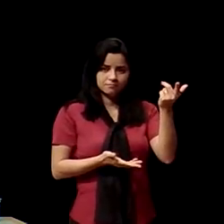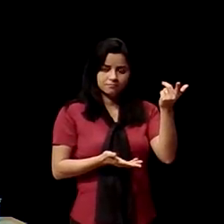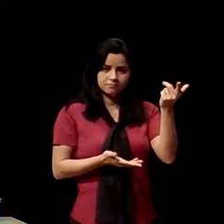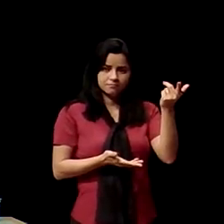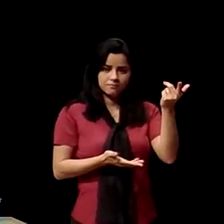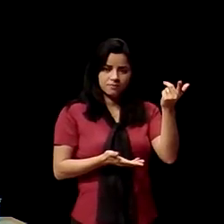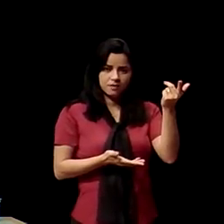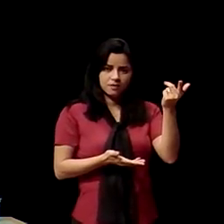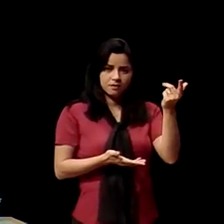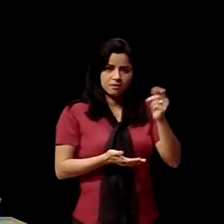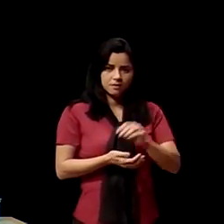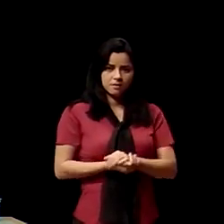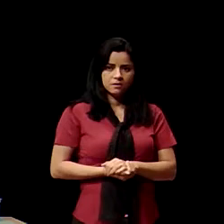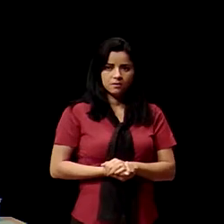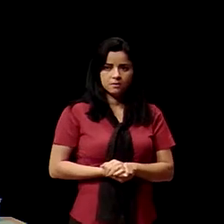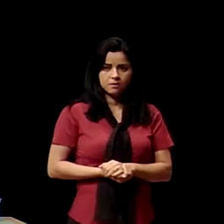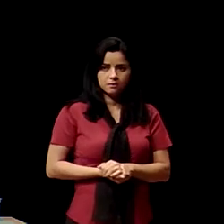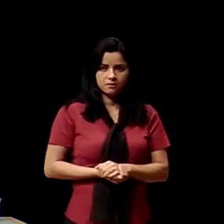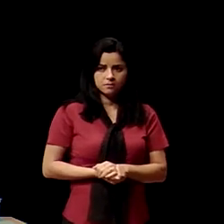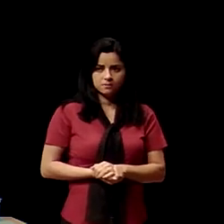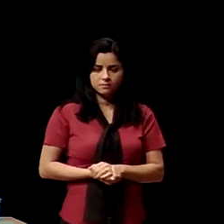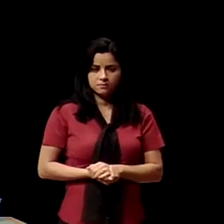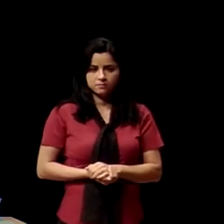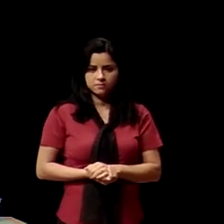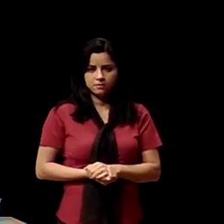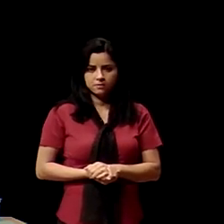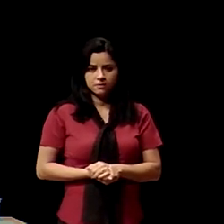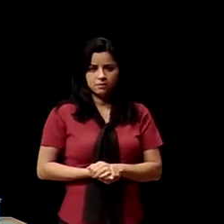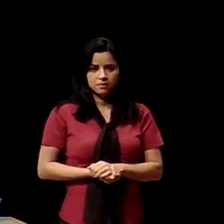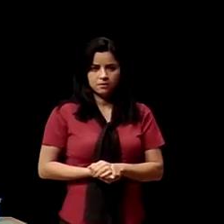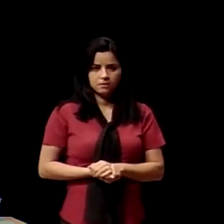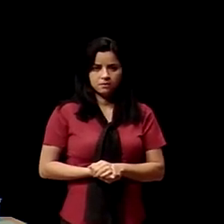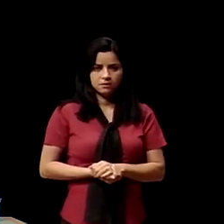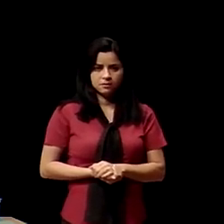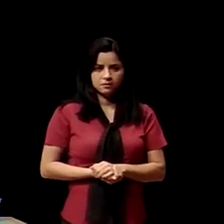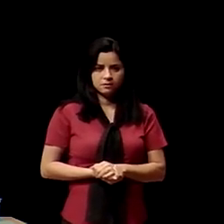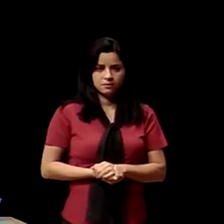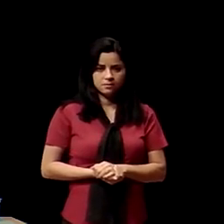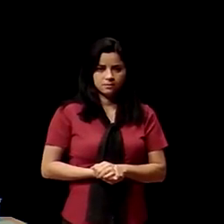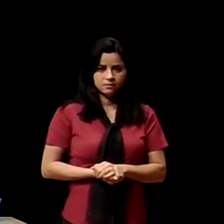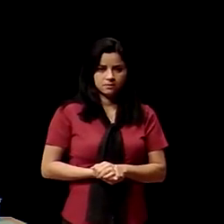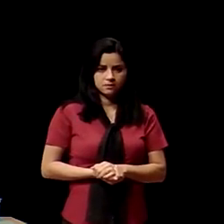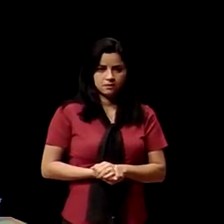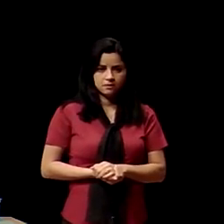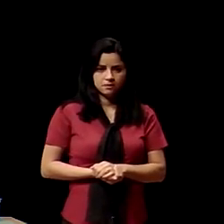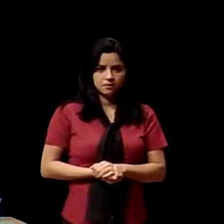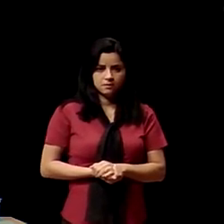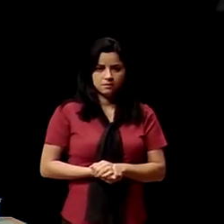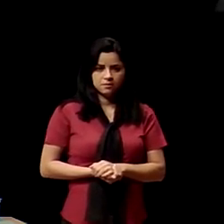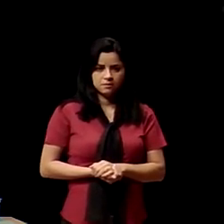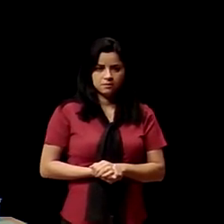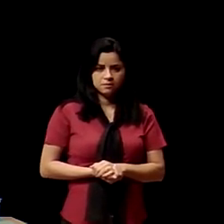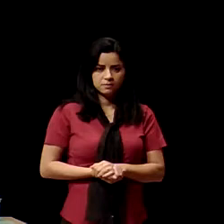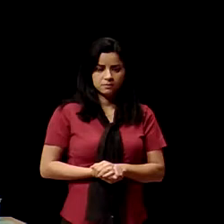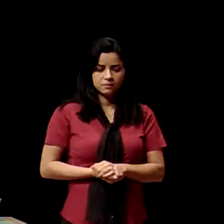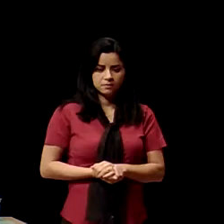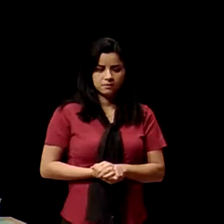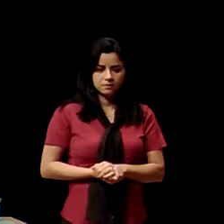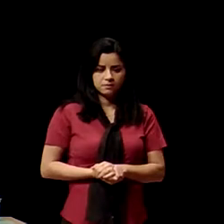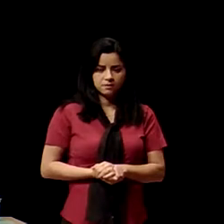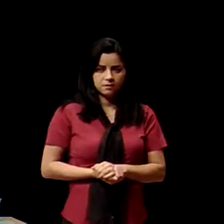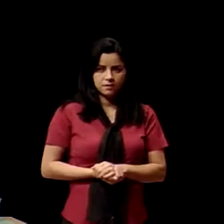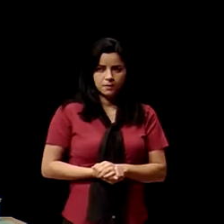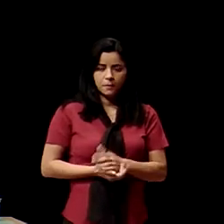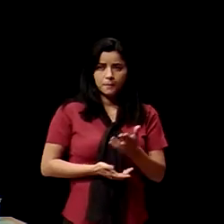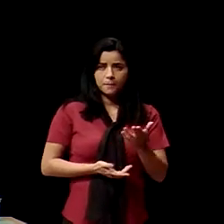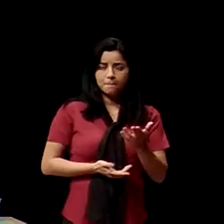pedagogy addresses itself to the junction between individuals and